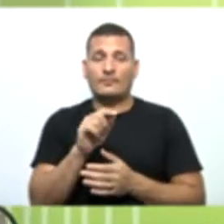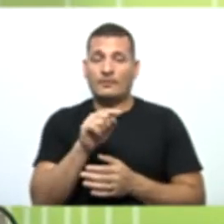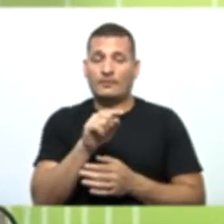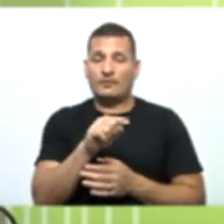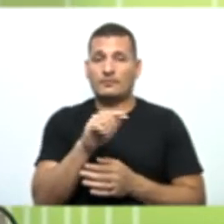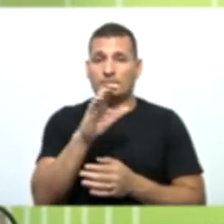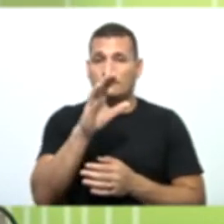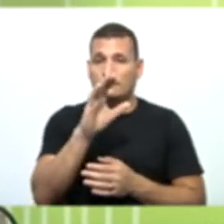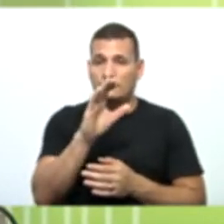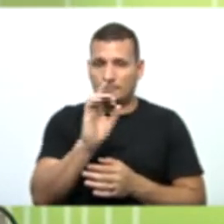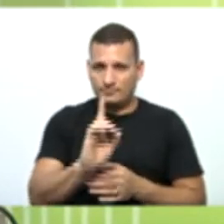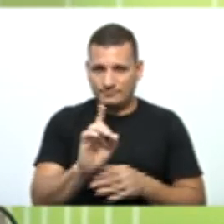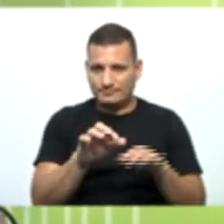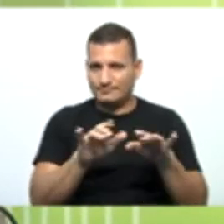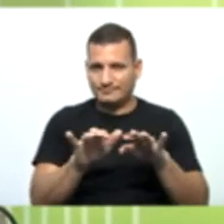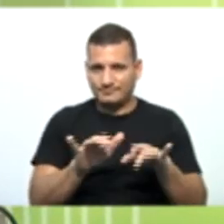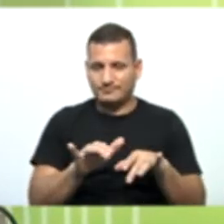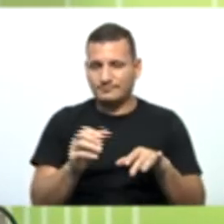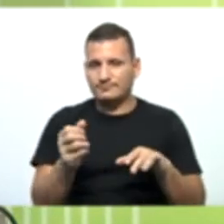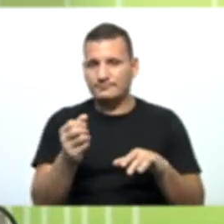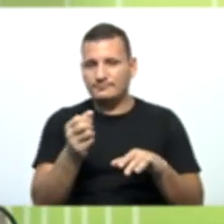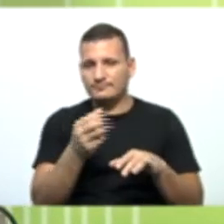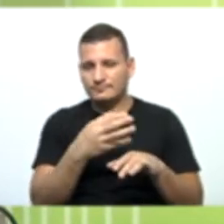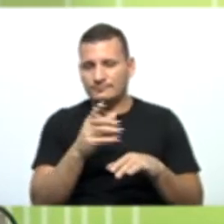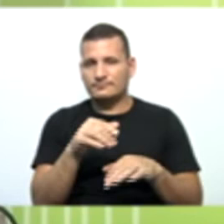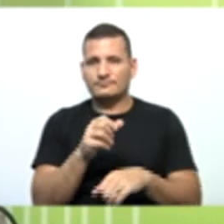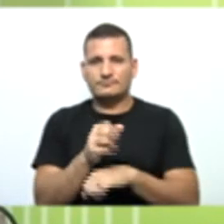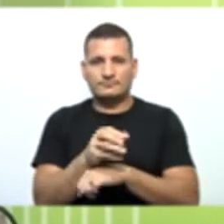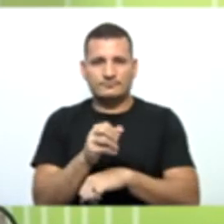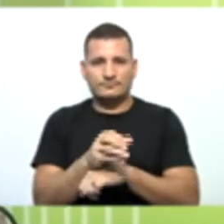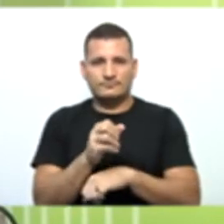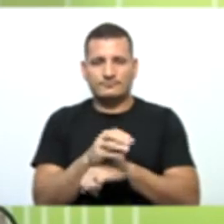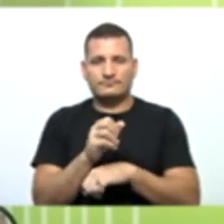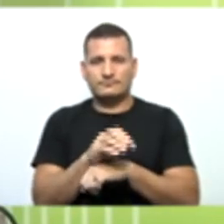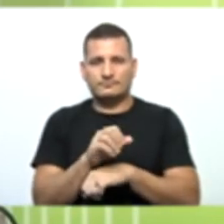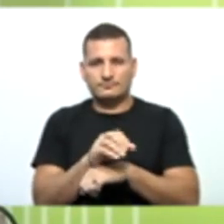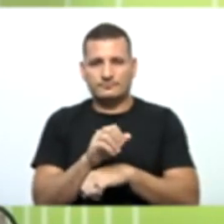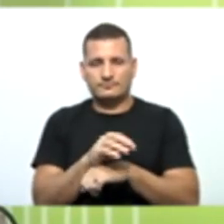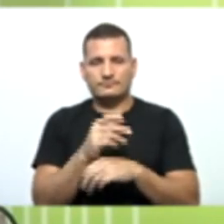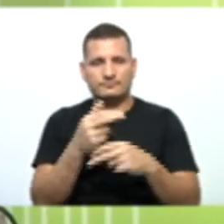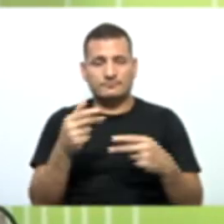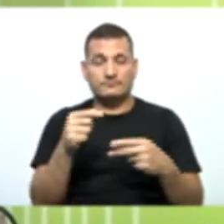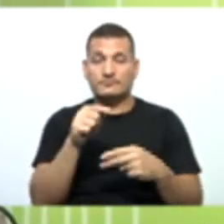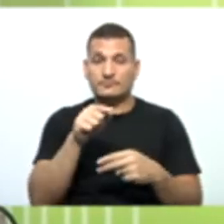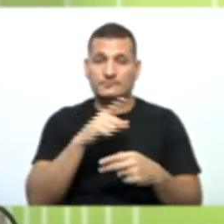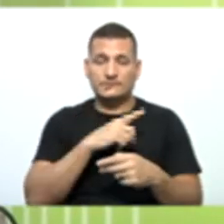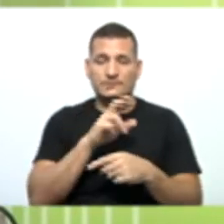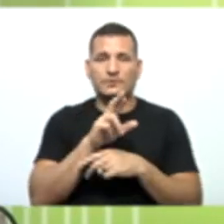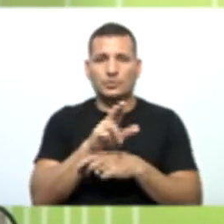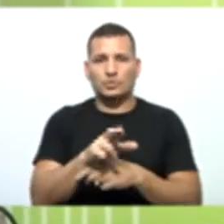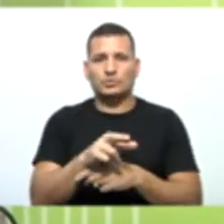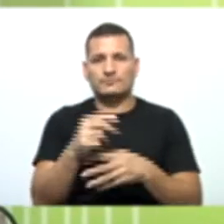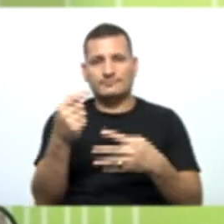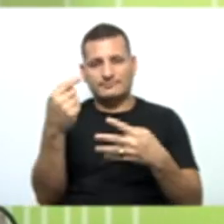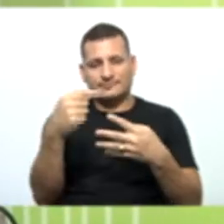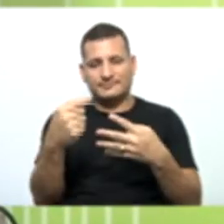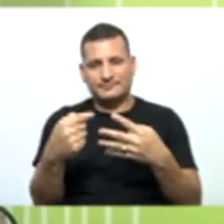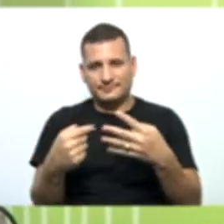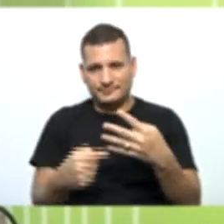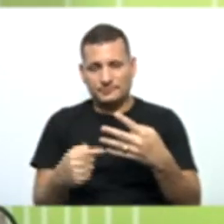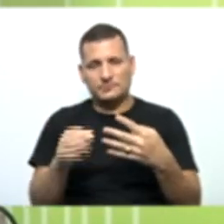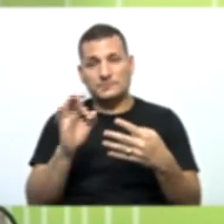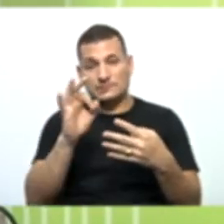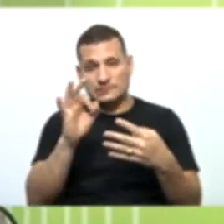codificação, nossa nova implementação que é orientada a objeto, a gente tem esses recursos, né, que com certeza